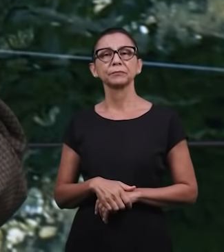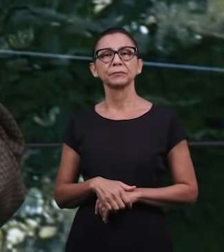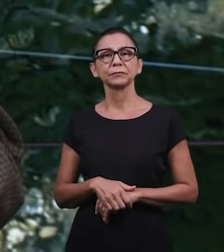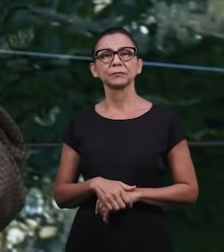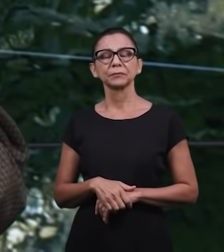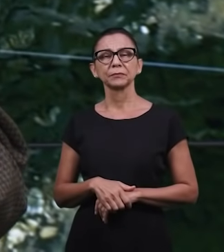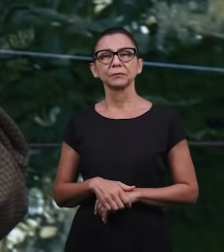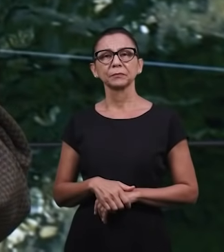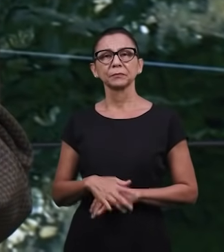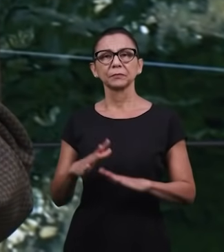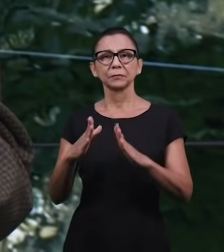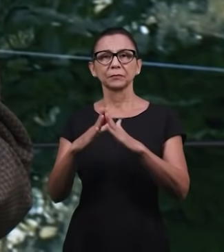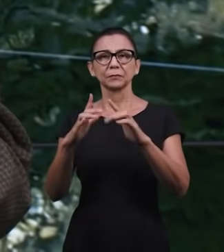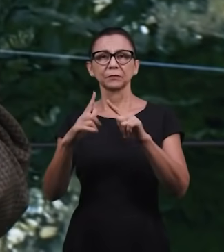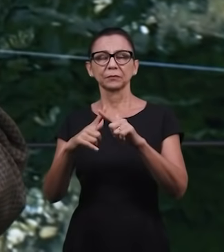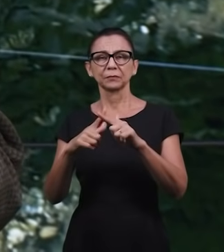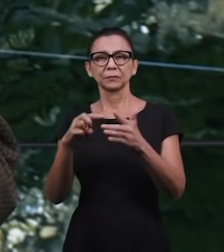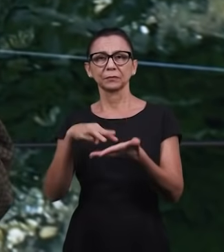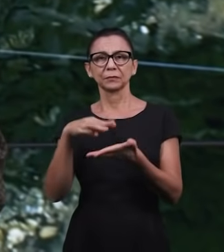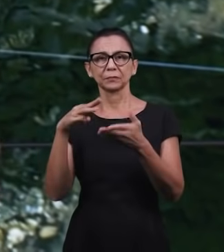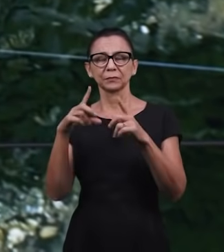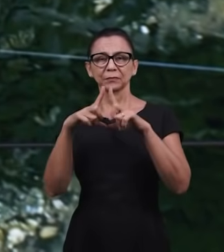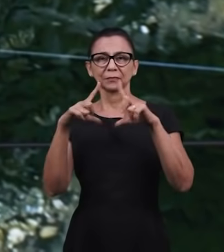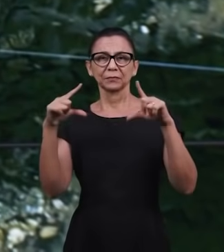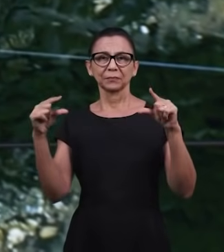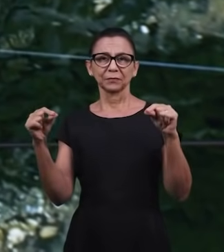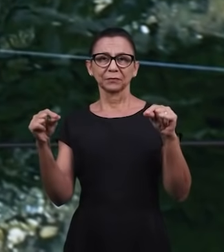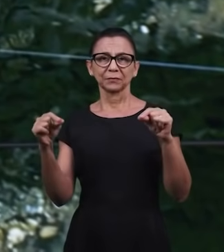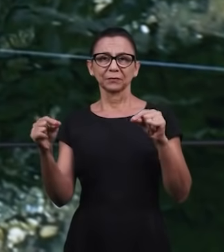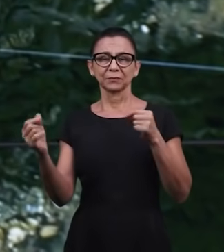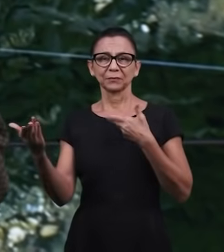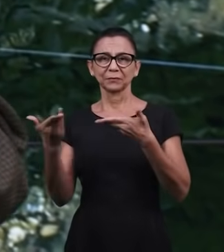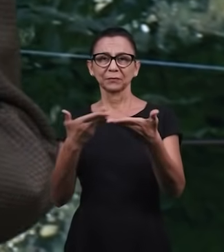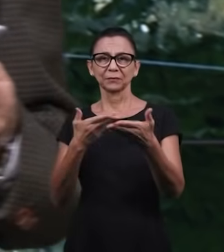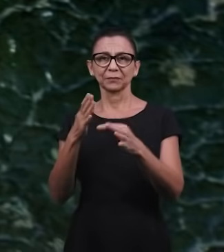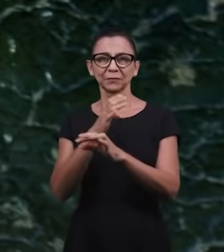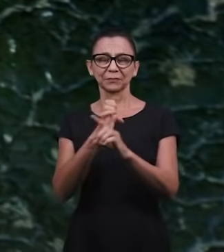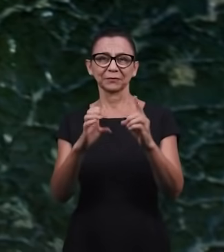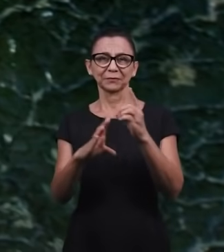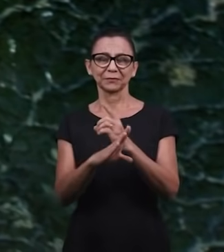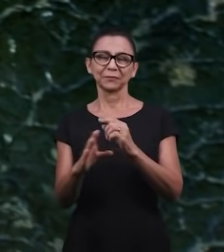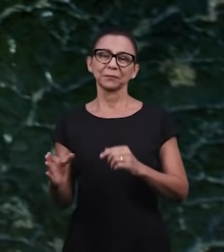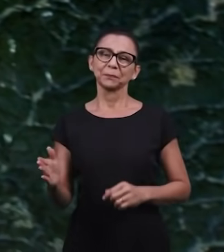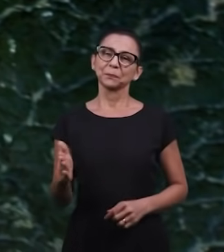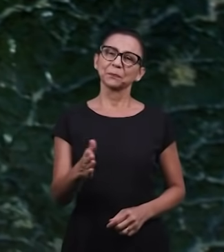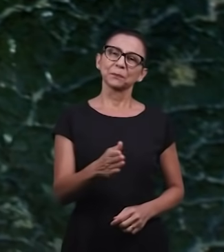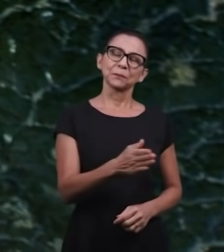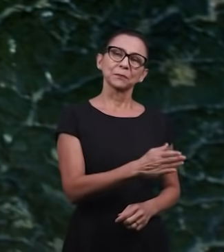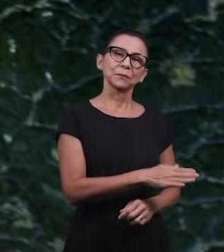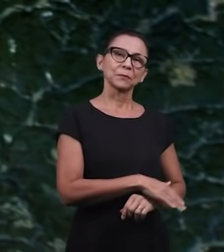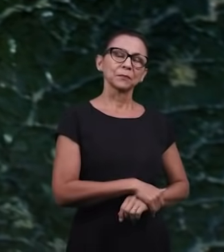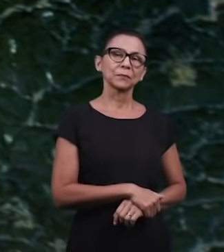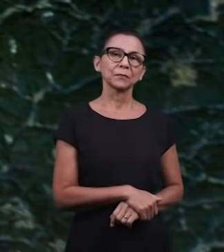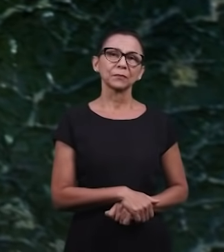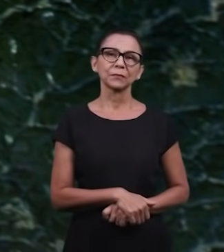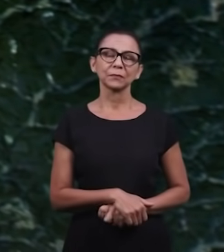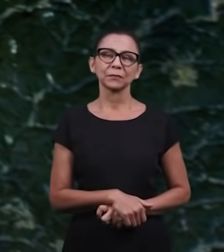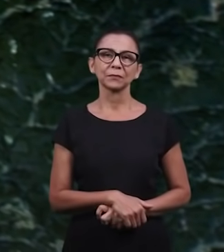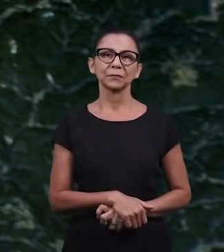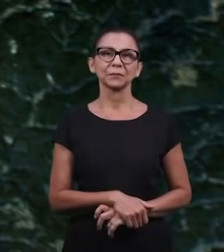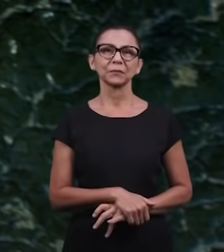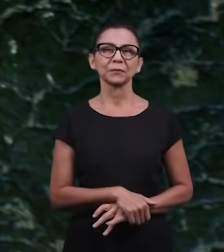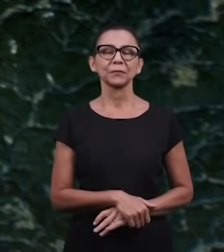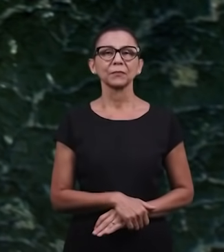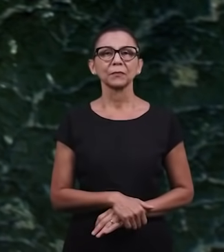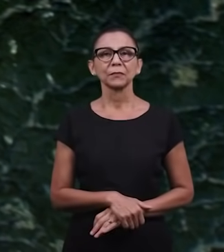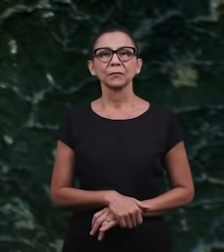igrejas do Japão na Escola Bíblica Dominical. Muito obrigado, Deus abençoe. Glória a Jesus. Muito bem, irmãos, nós iremos sair agora de